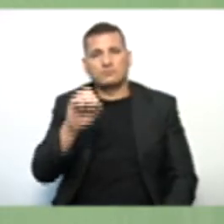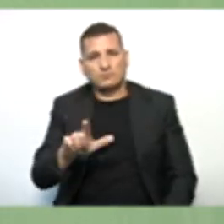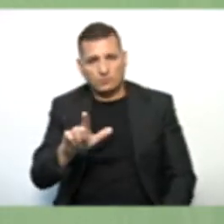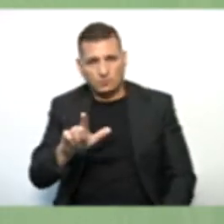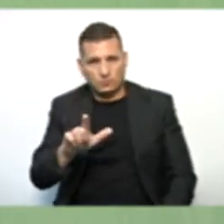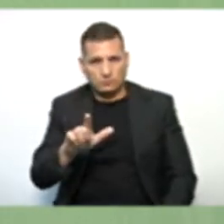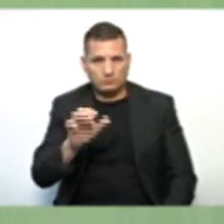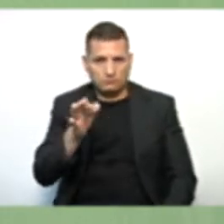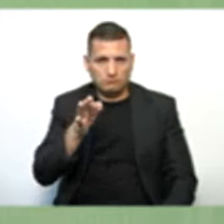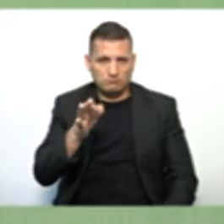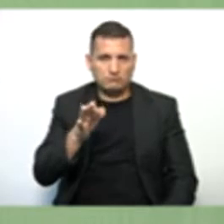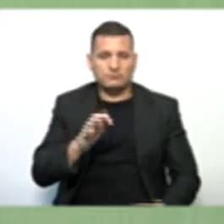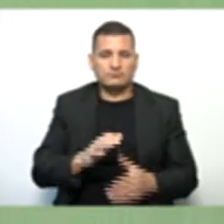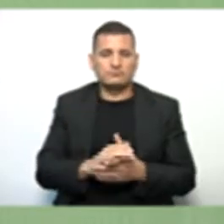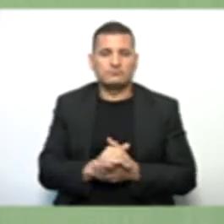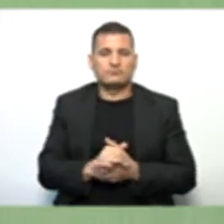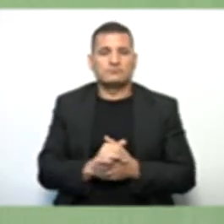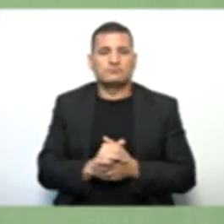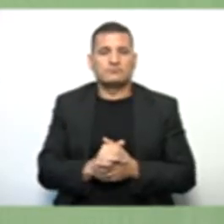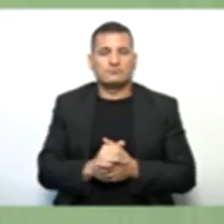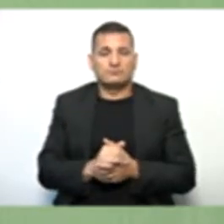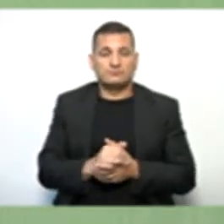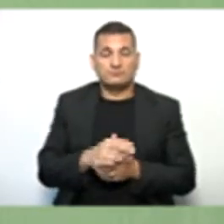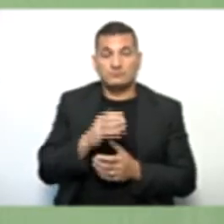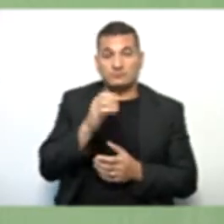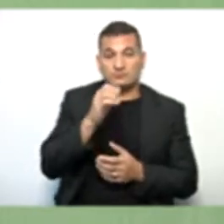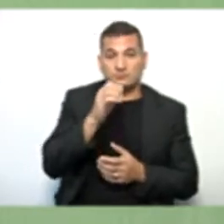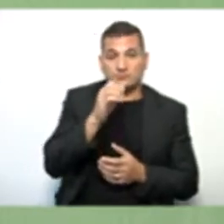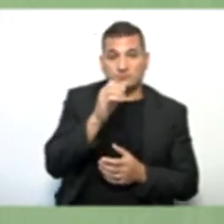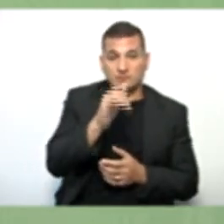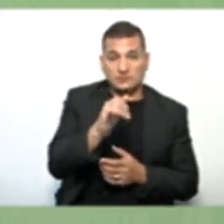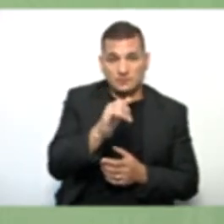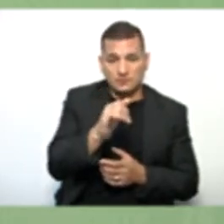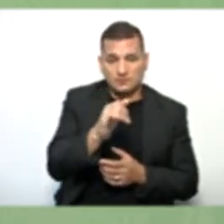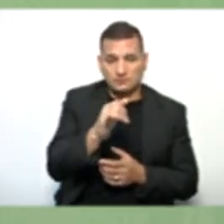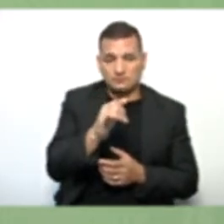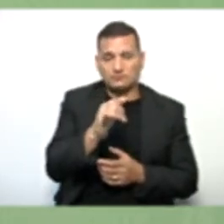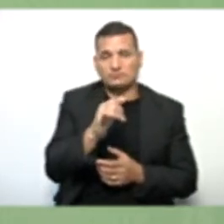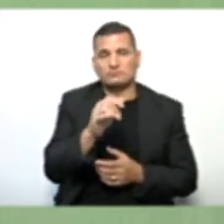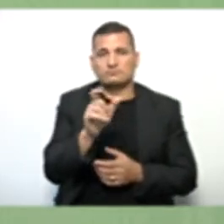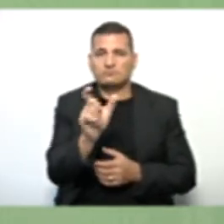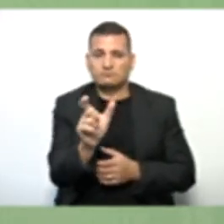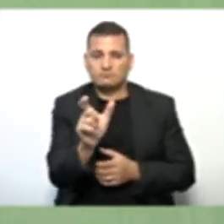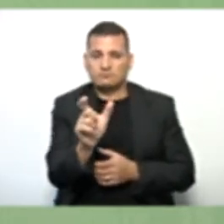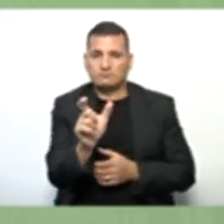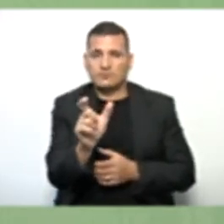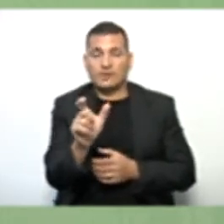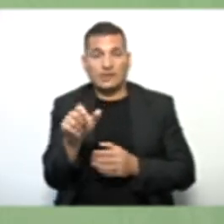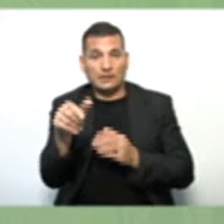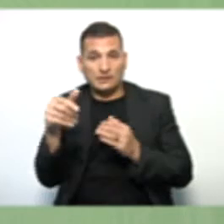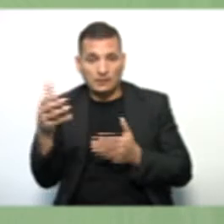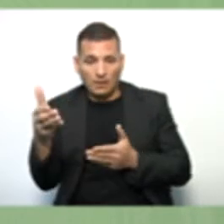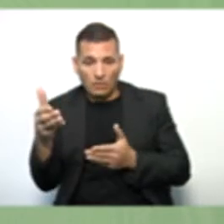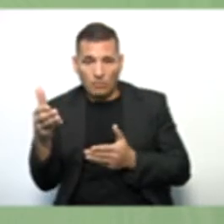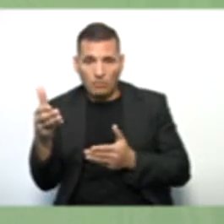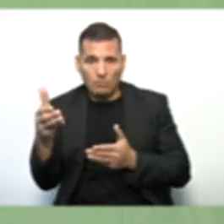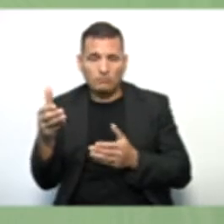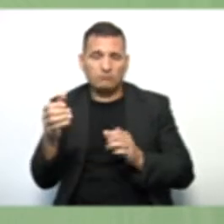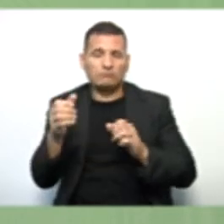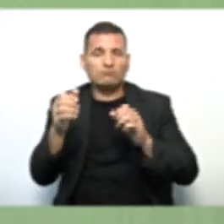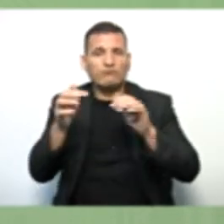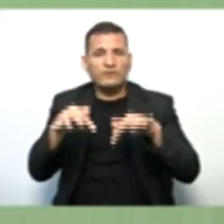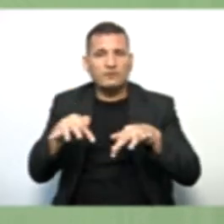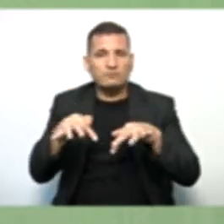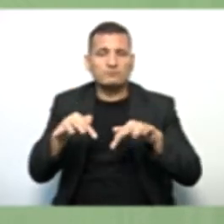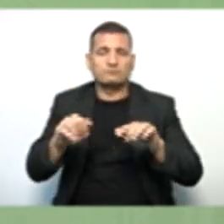Português claro. Exemplo. Se, condição, então, comandos e